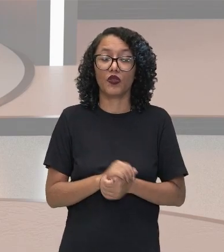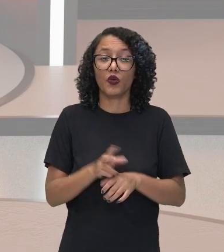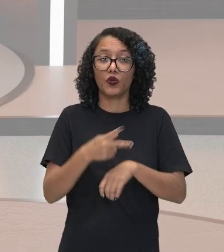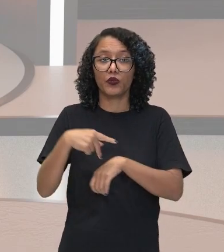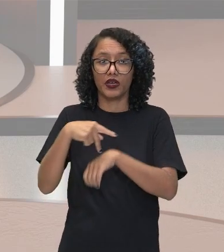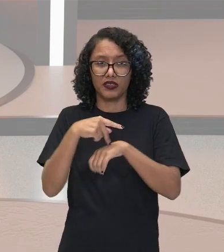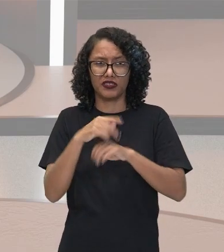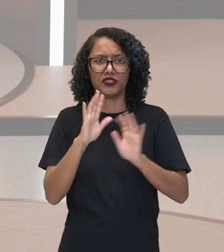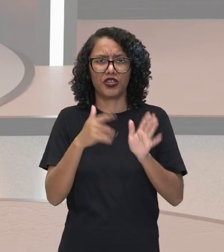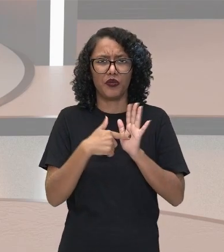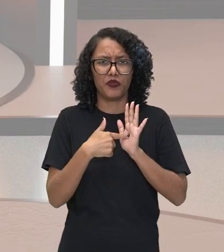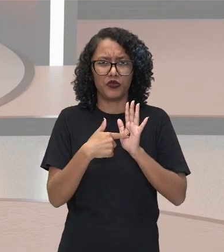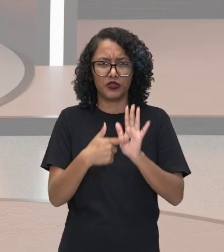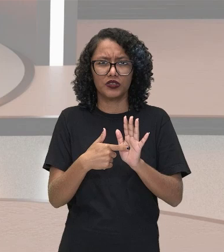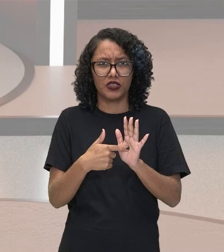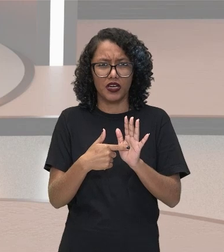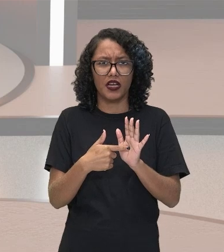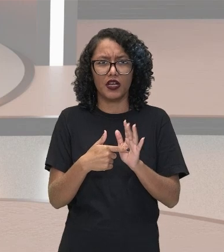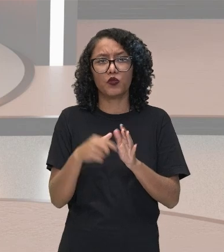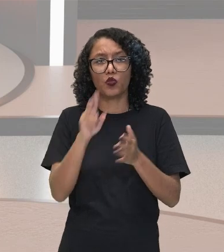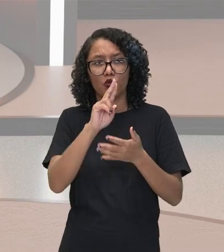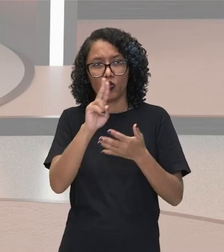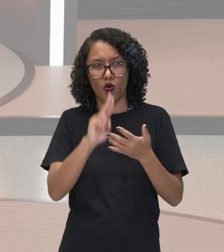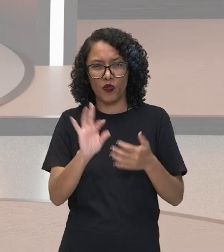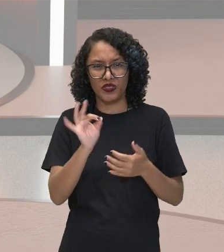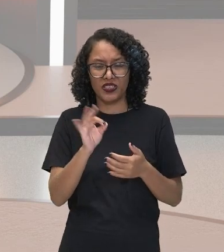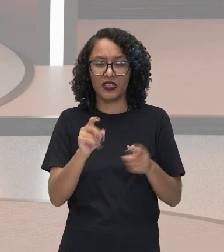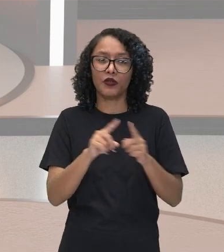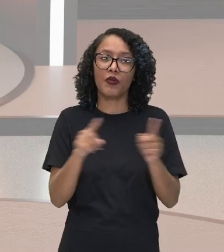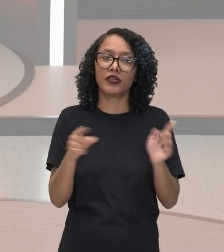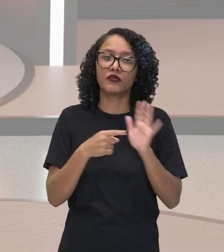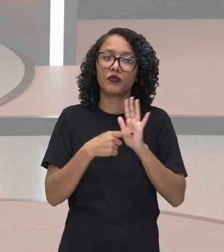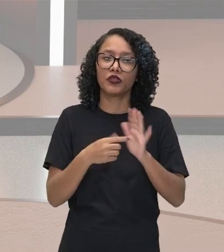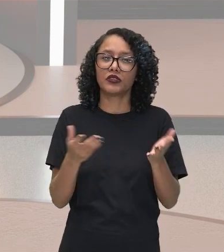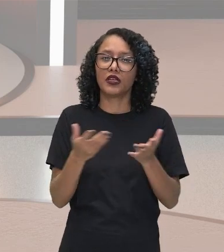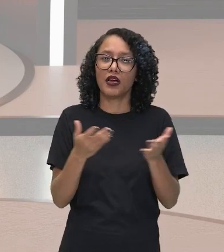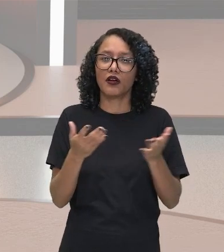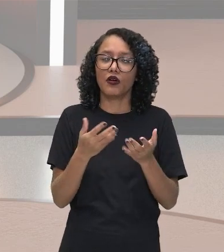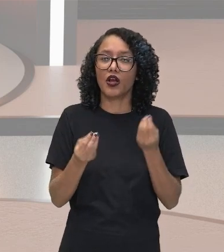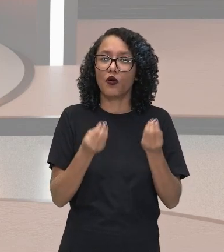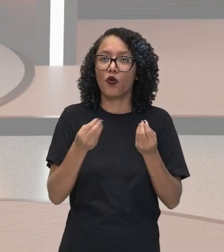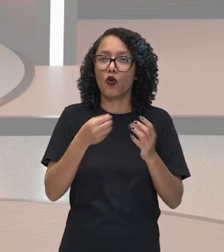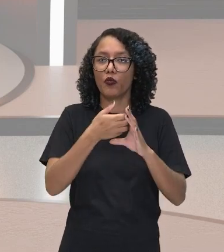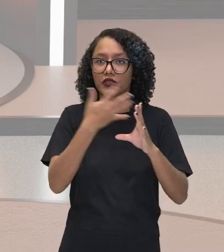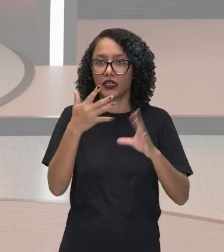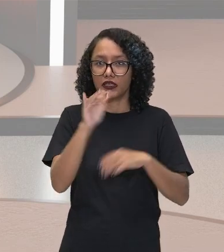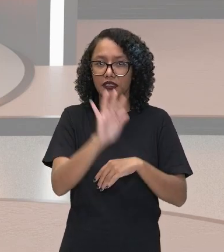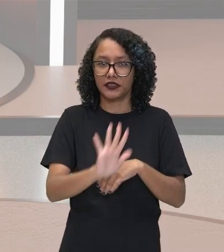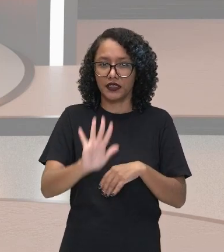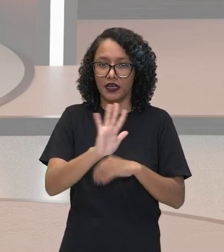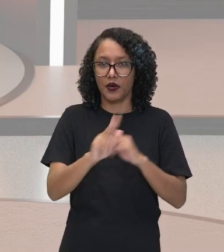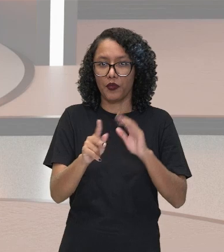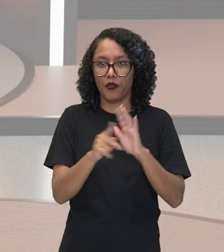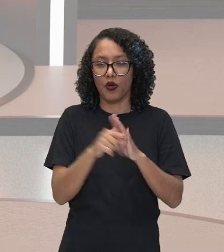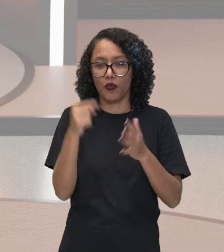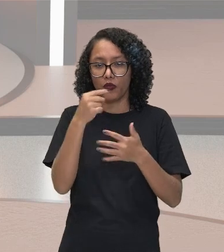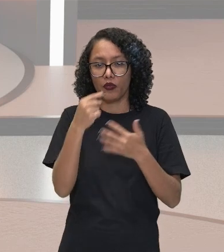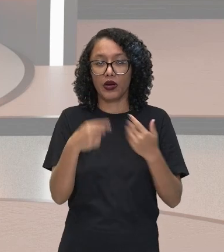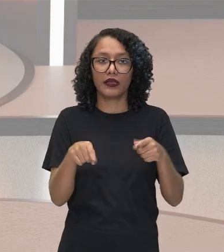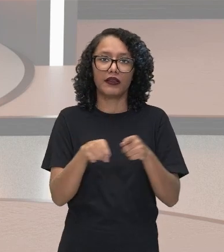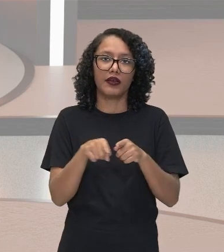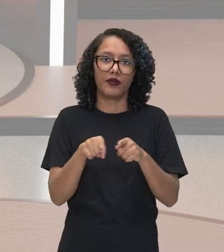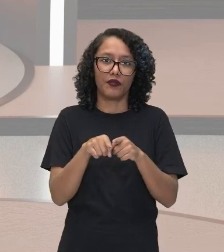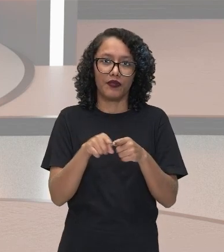Vocês já viram quais são esses nomes, identificaram, mas a gente vai conhecer um pouquinho dos aspectos gerais e da economia desses